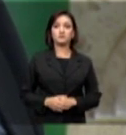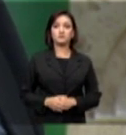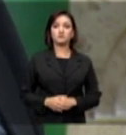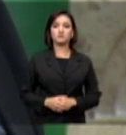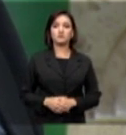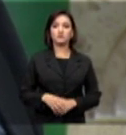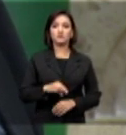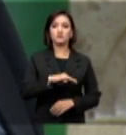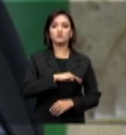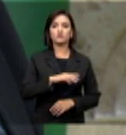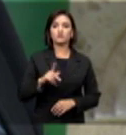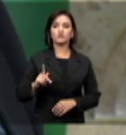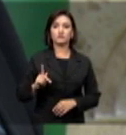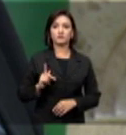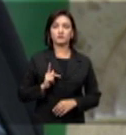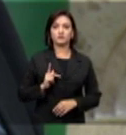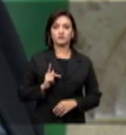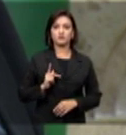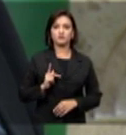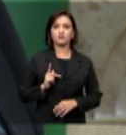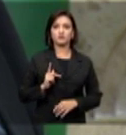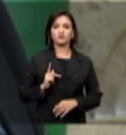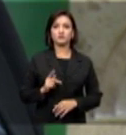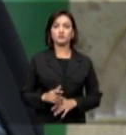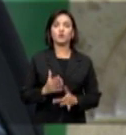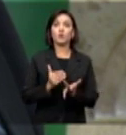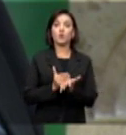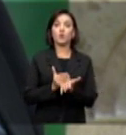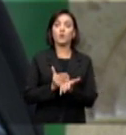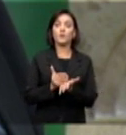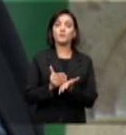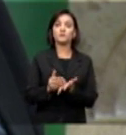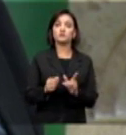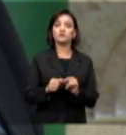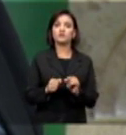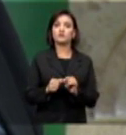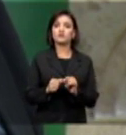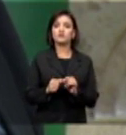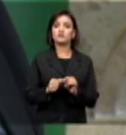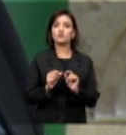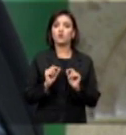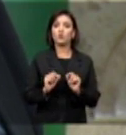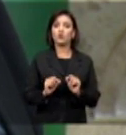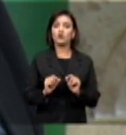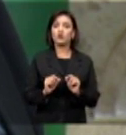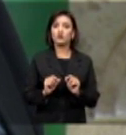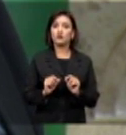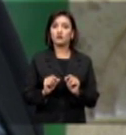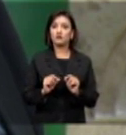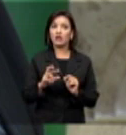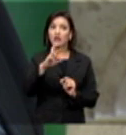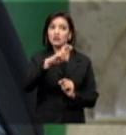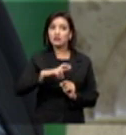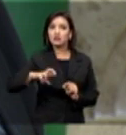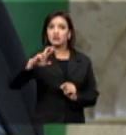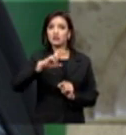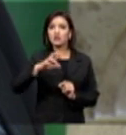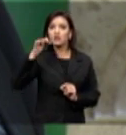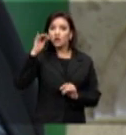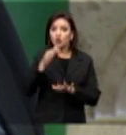Ministério Público passa a atuar preventivamente em todos os